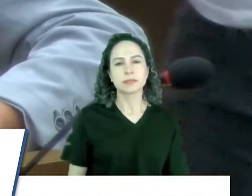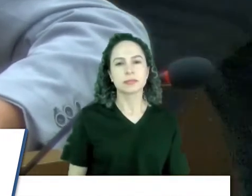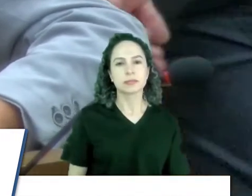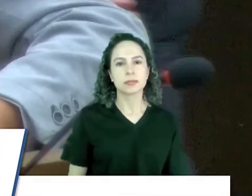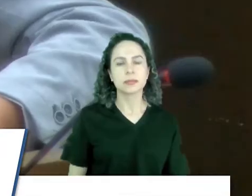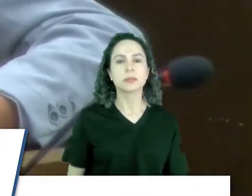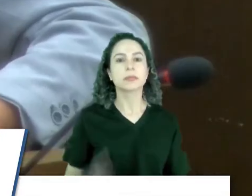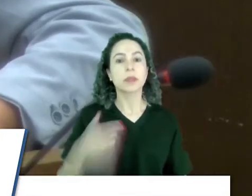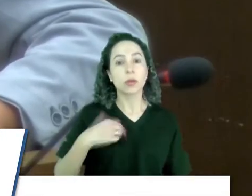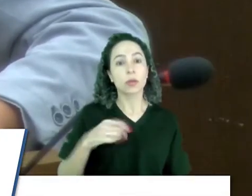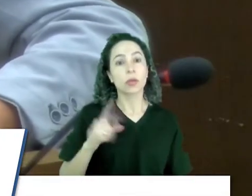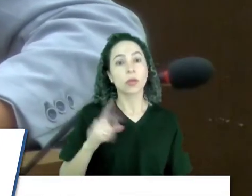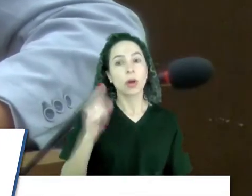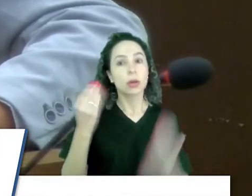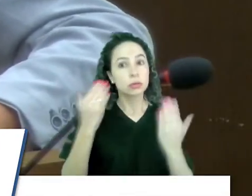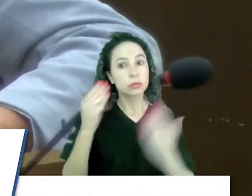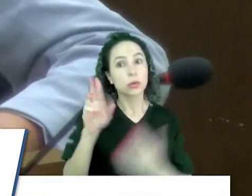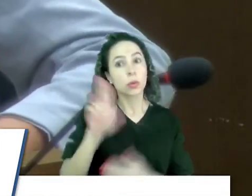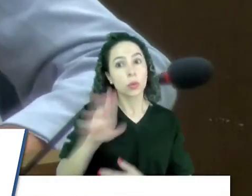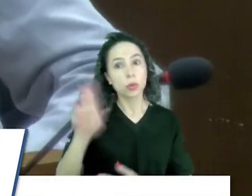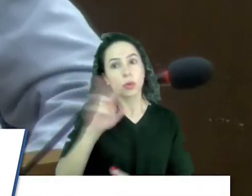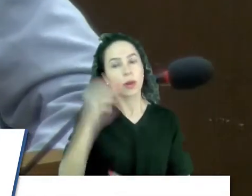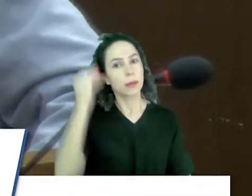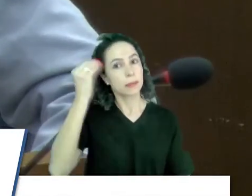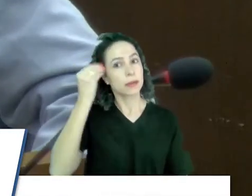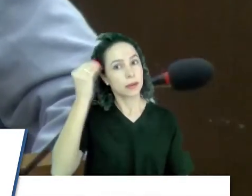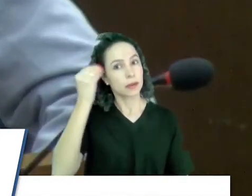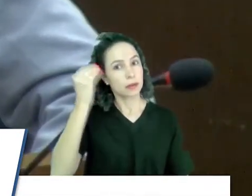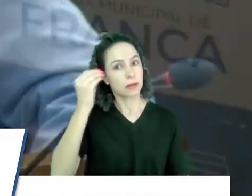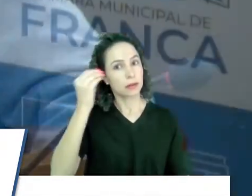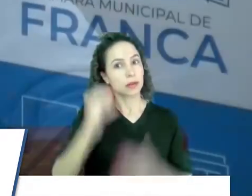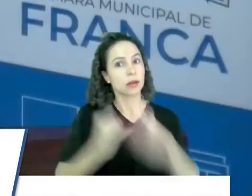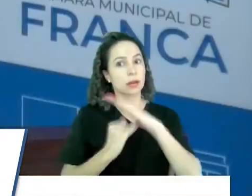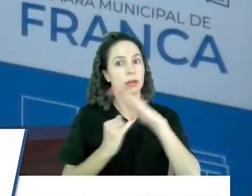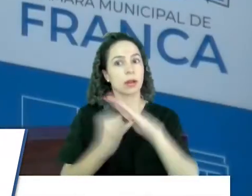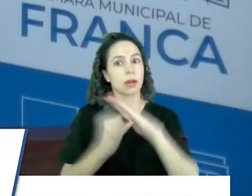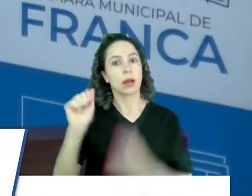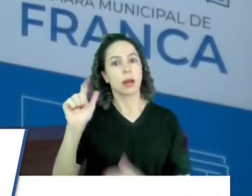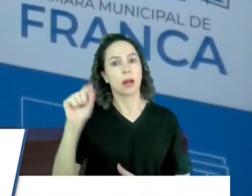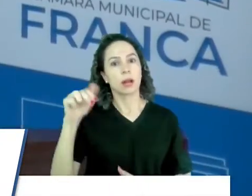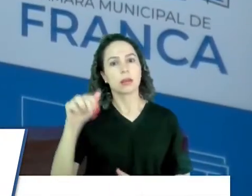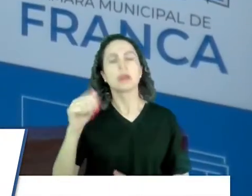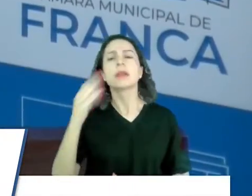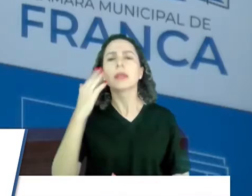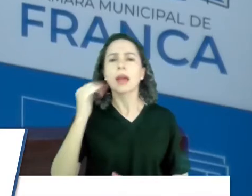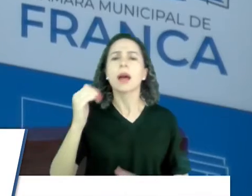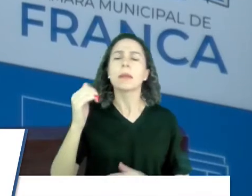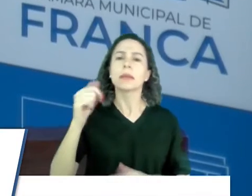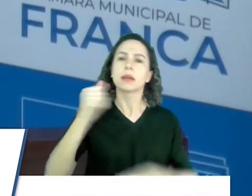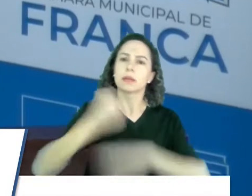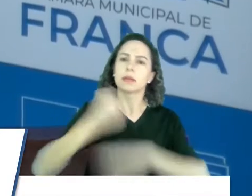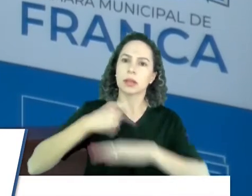da Fundação Allan Kardec. Embora Franca tenha os atendimentos nos CAPS,